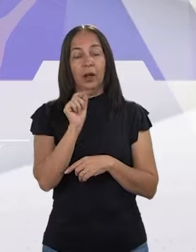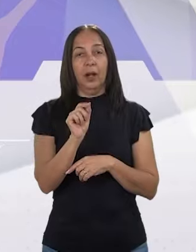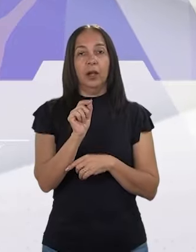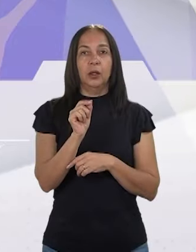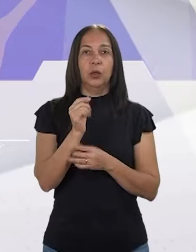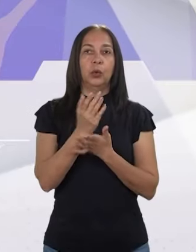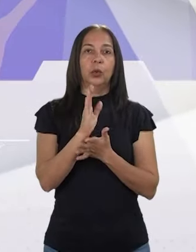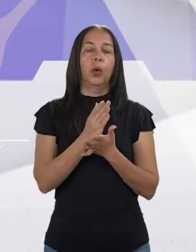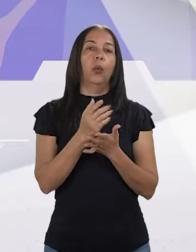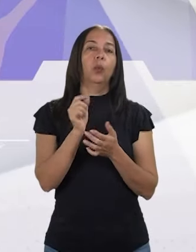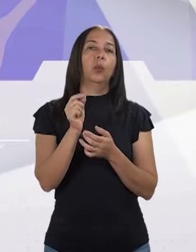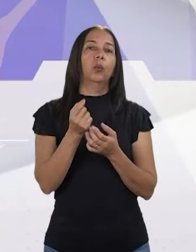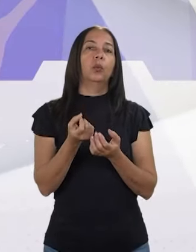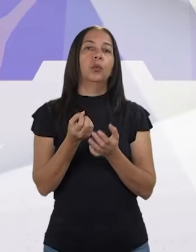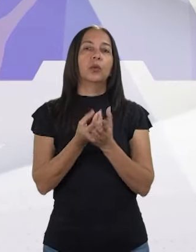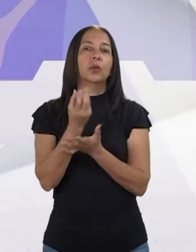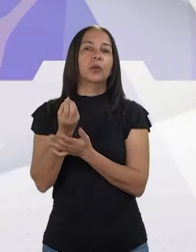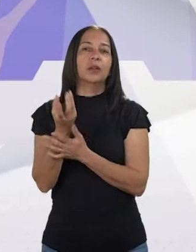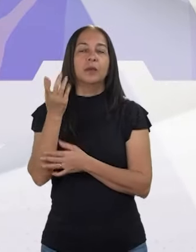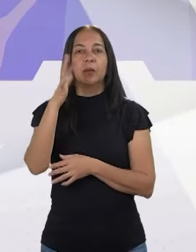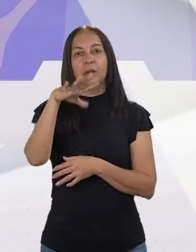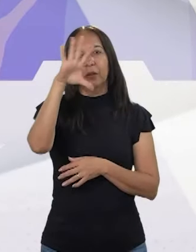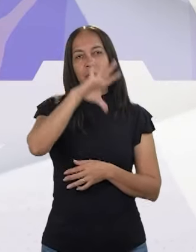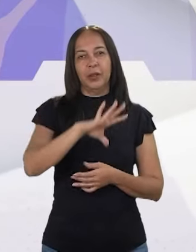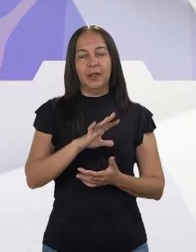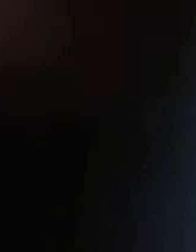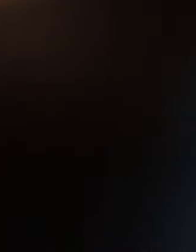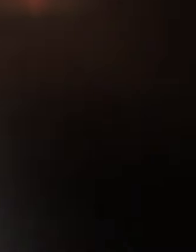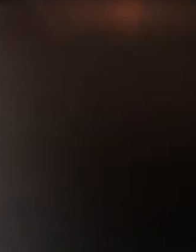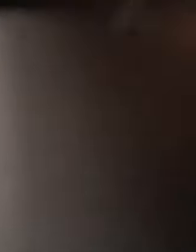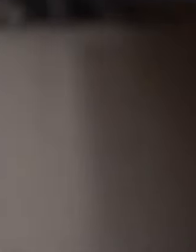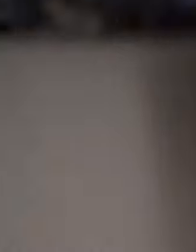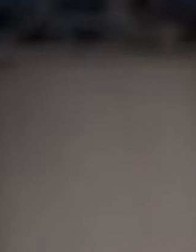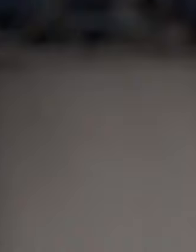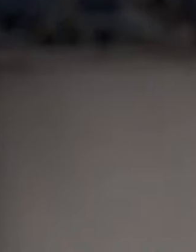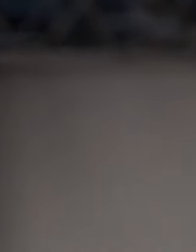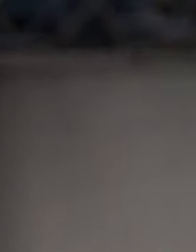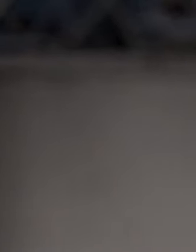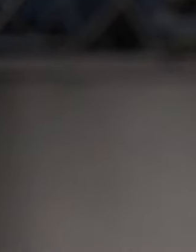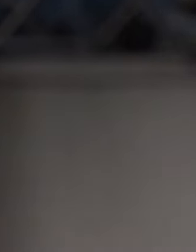alguns casos nacionais do racismo algoritmo a gente volta já